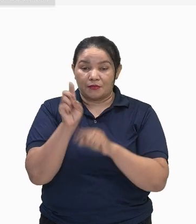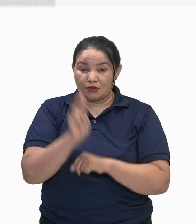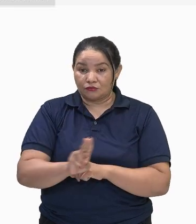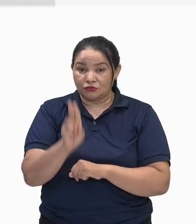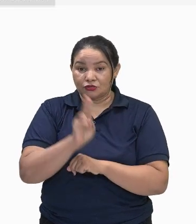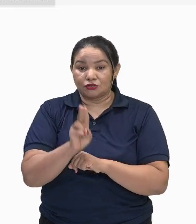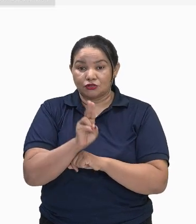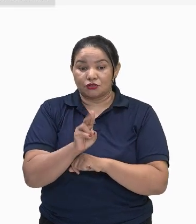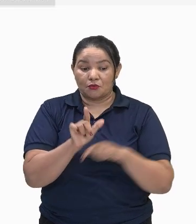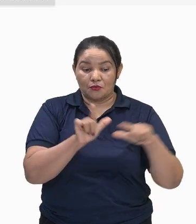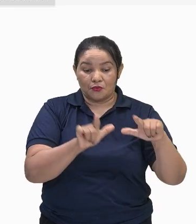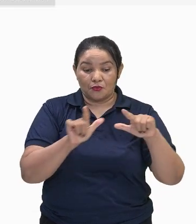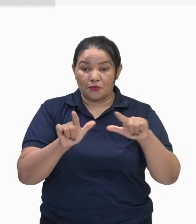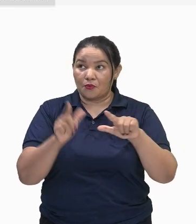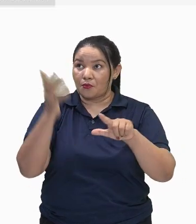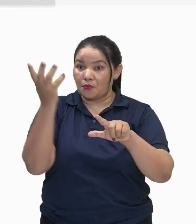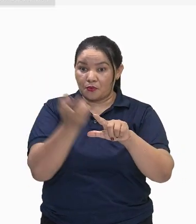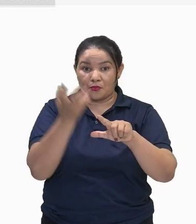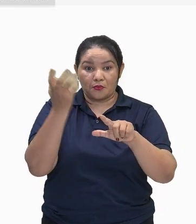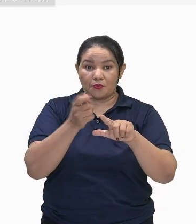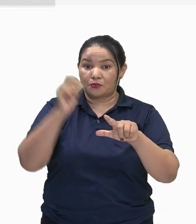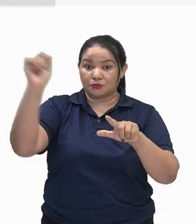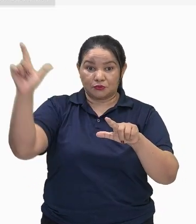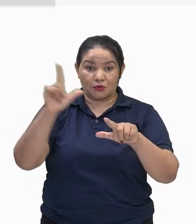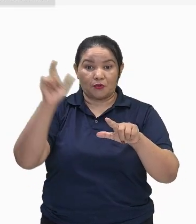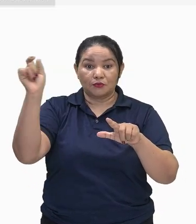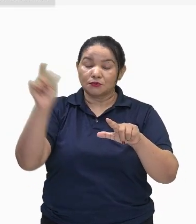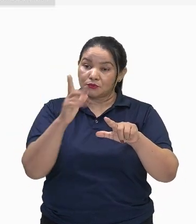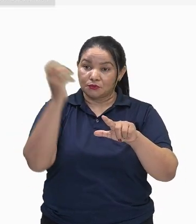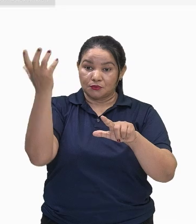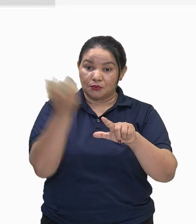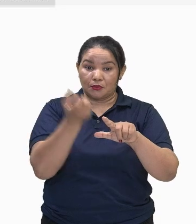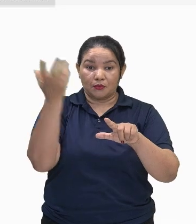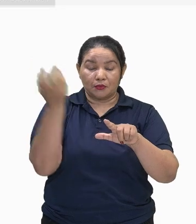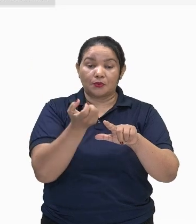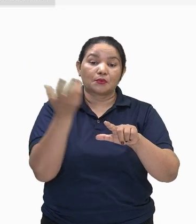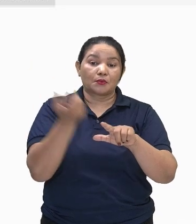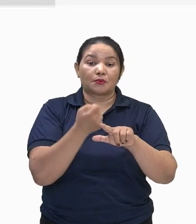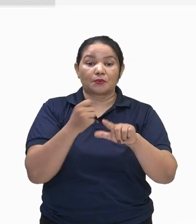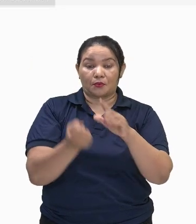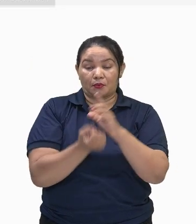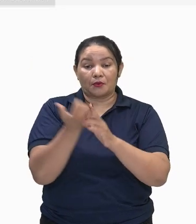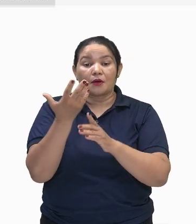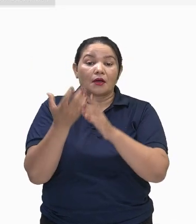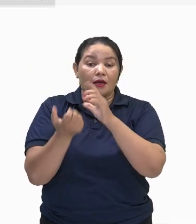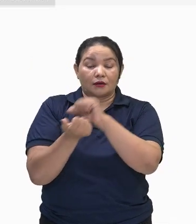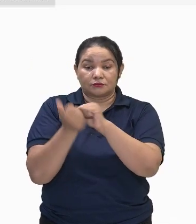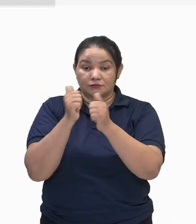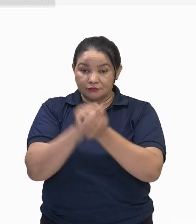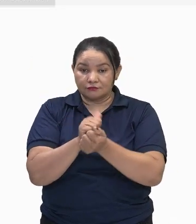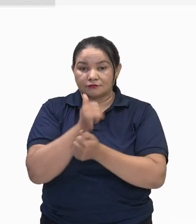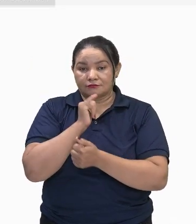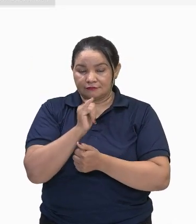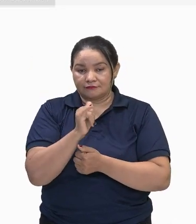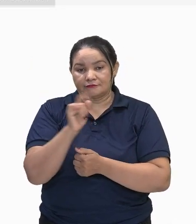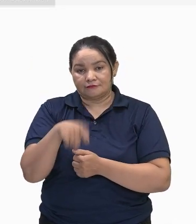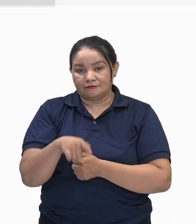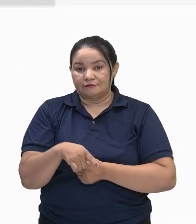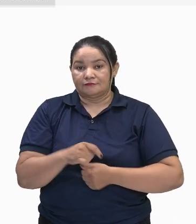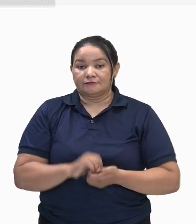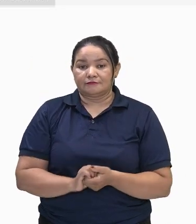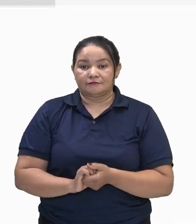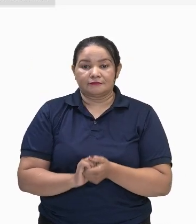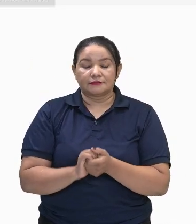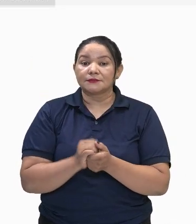do sol para produzir eletricidade, tá bom? Então, a luz do sol, ela é a fonte aí de energia